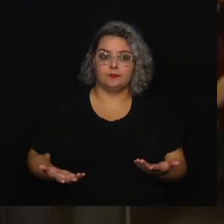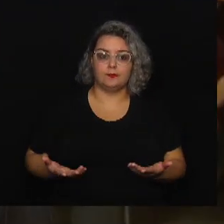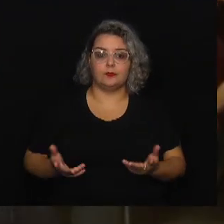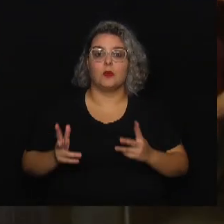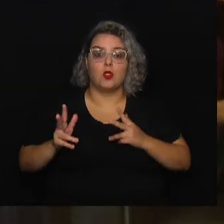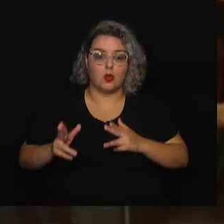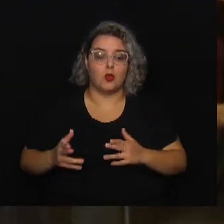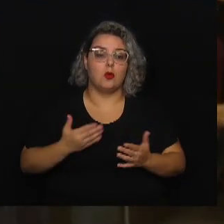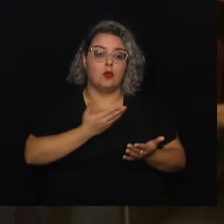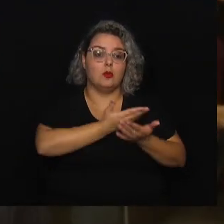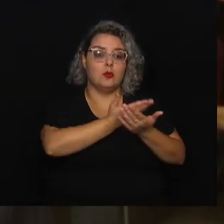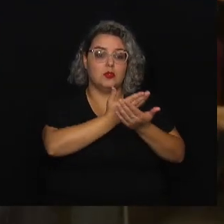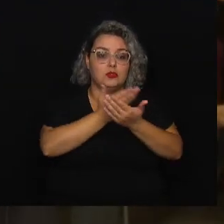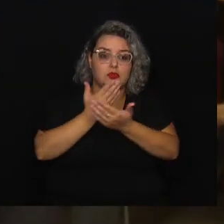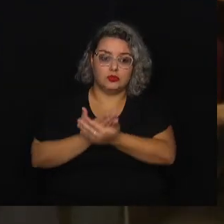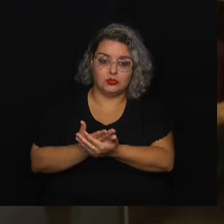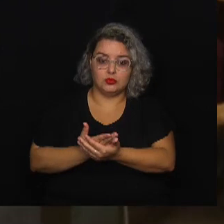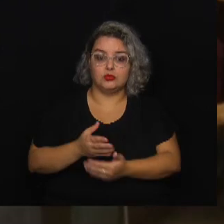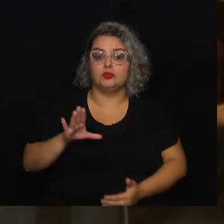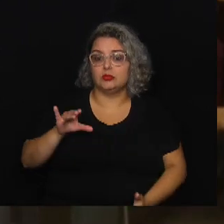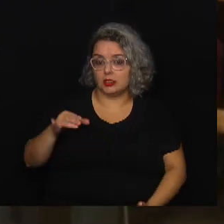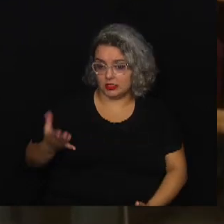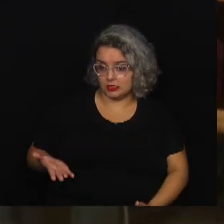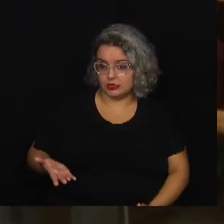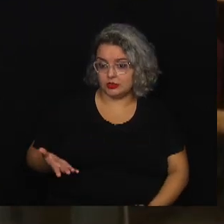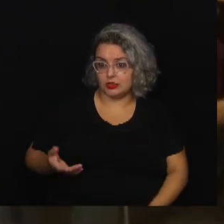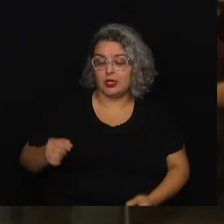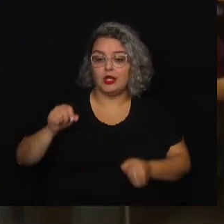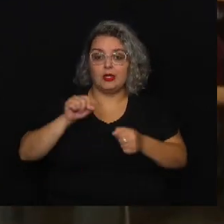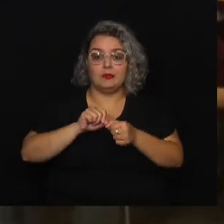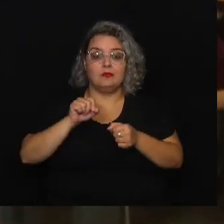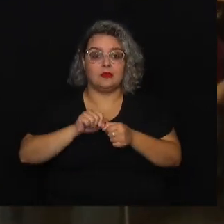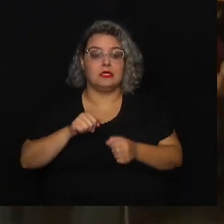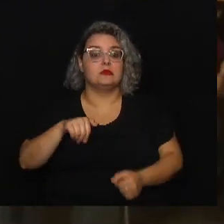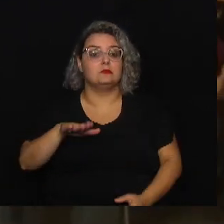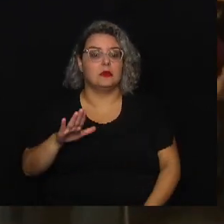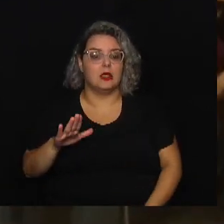estudos científicos, ele traz muito mais